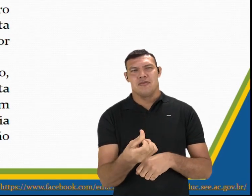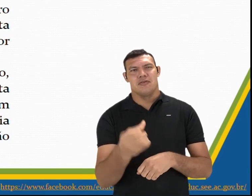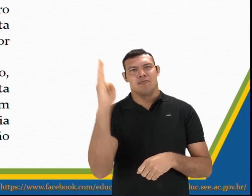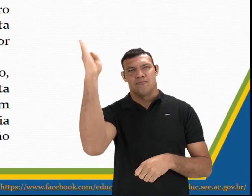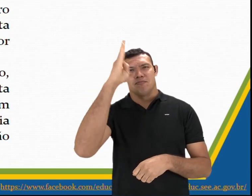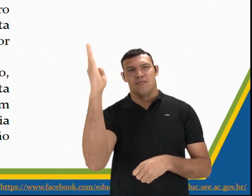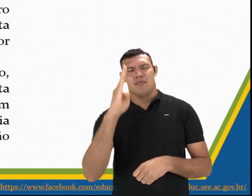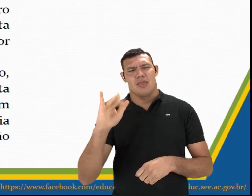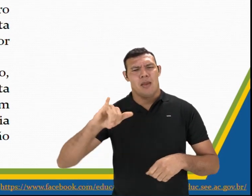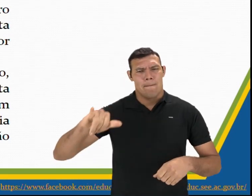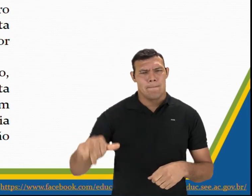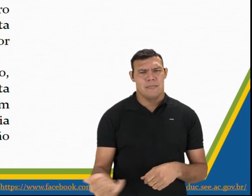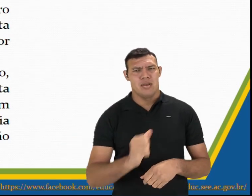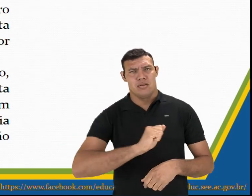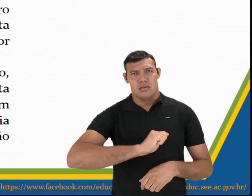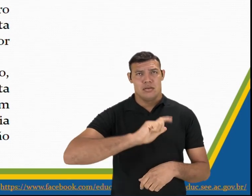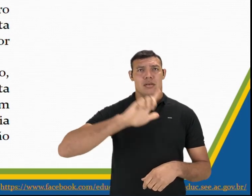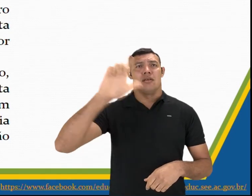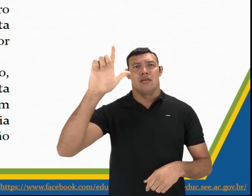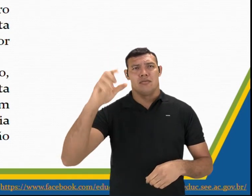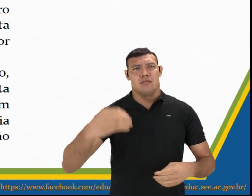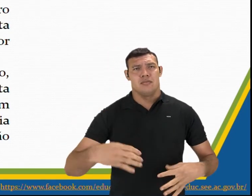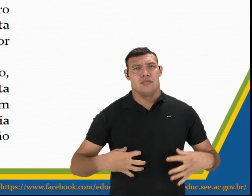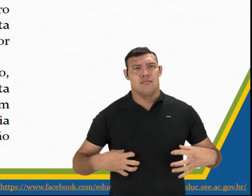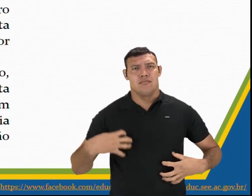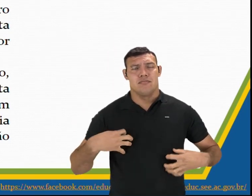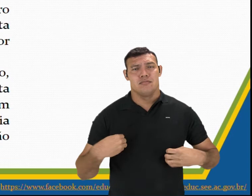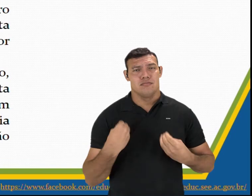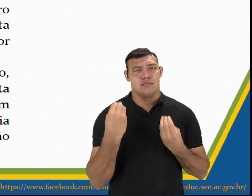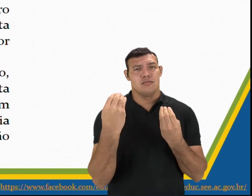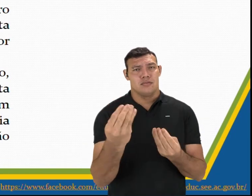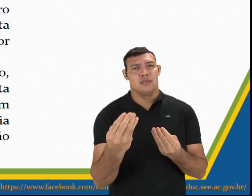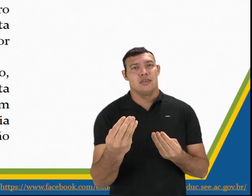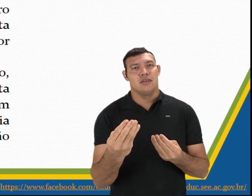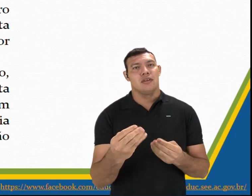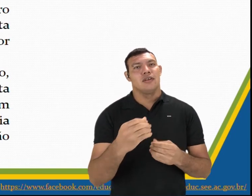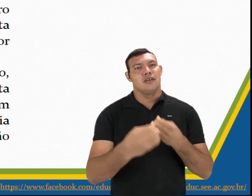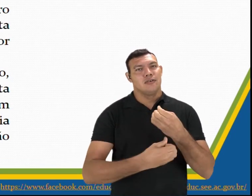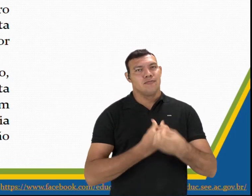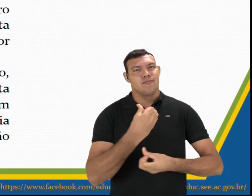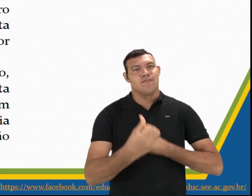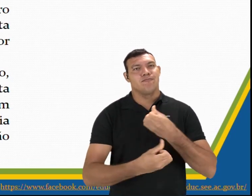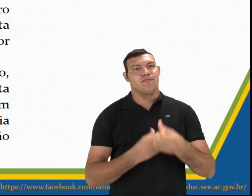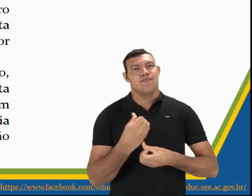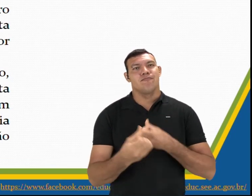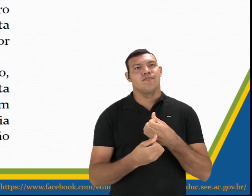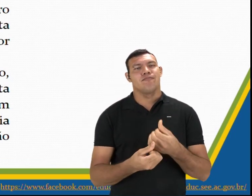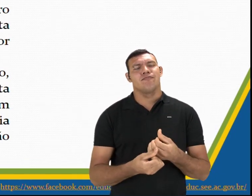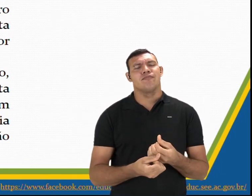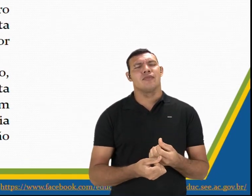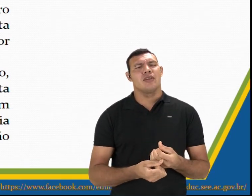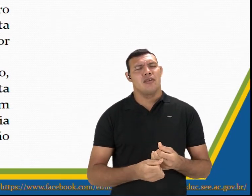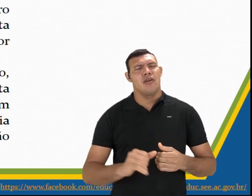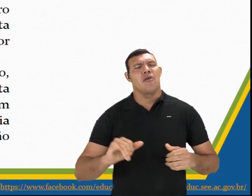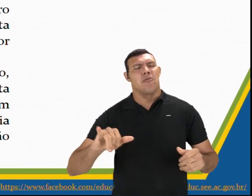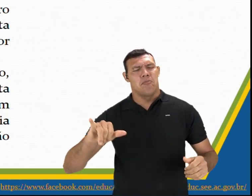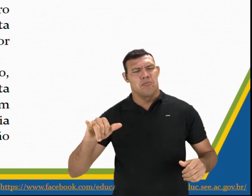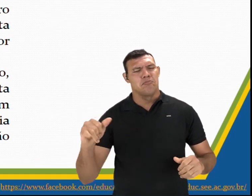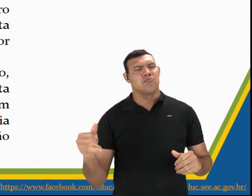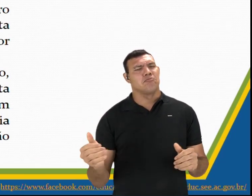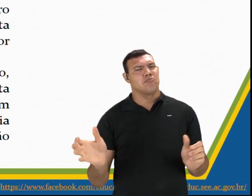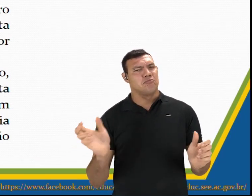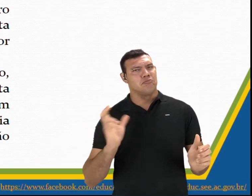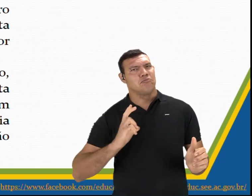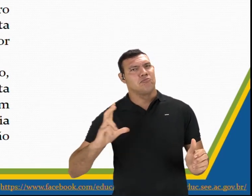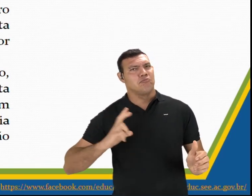brasileiros aproveitaram o aumento do número de doadores de transplantes feitos no último semestre no país e entram para uma lista privilegiada. Olha o que está